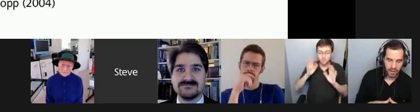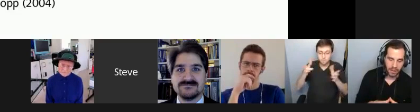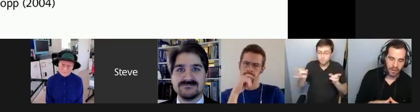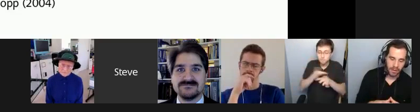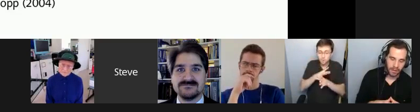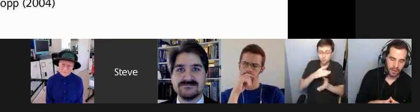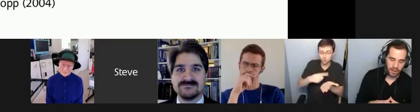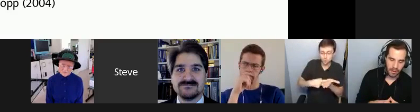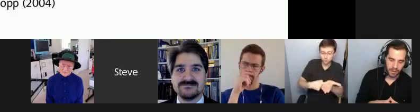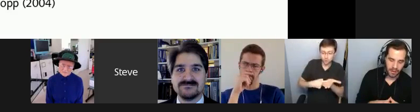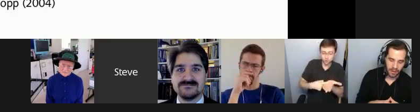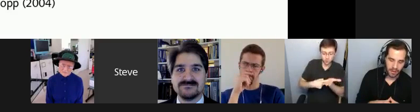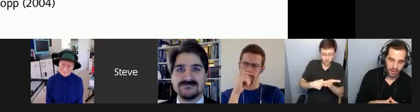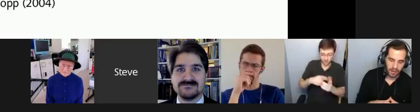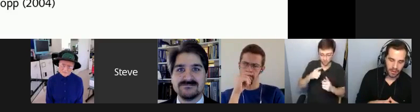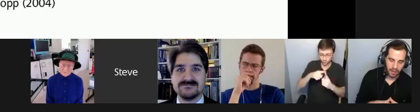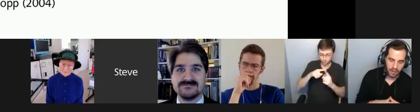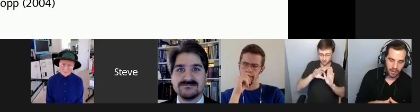comunidade.